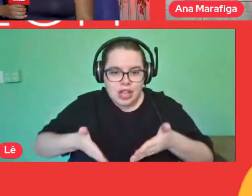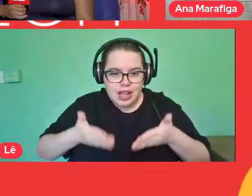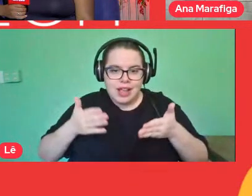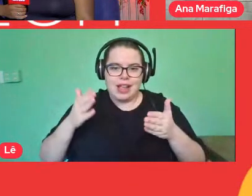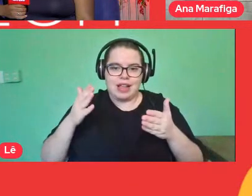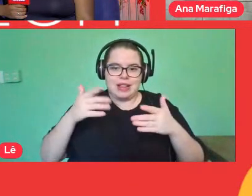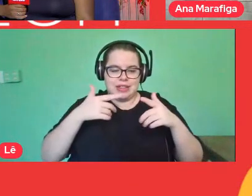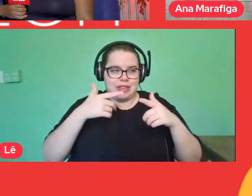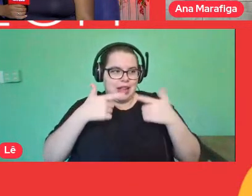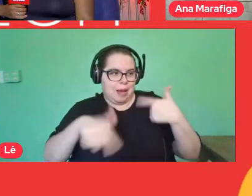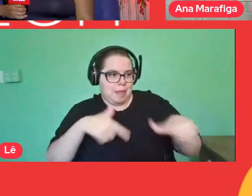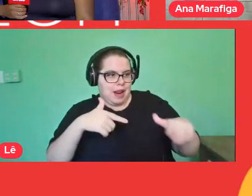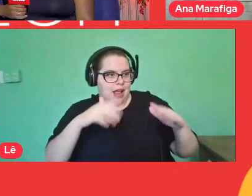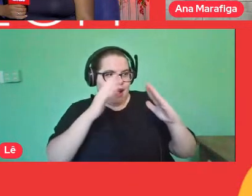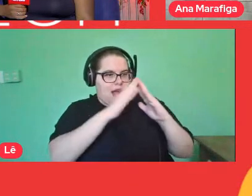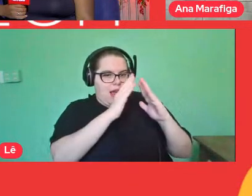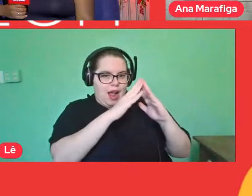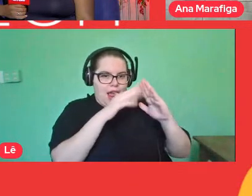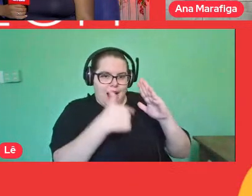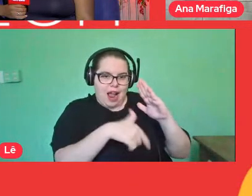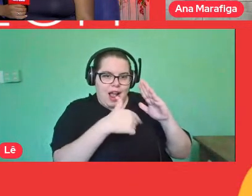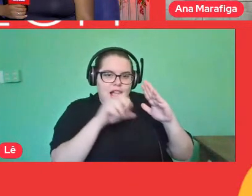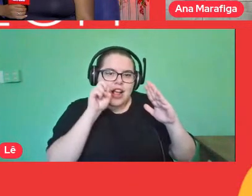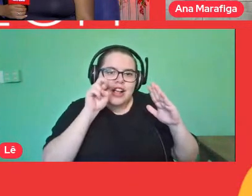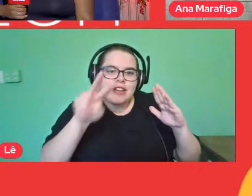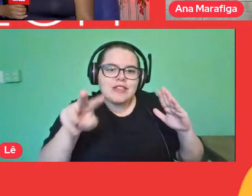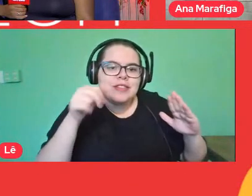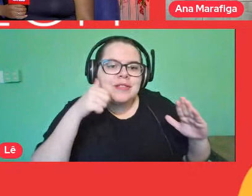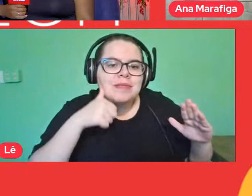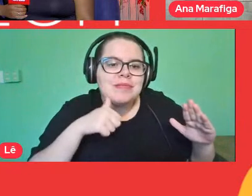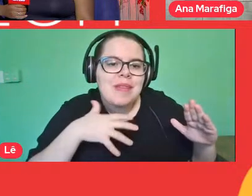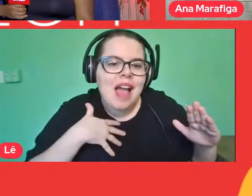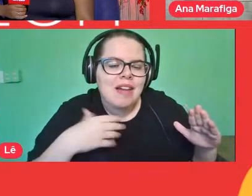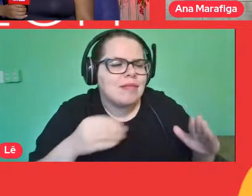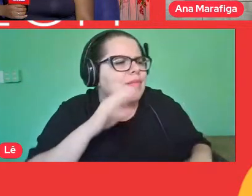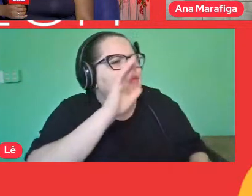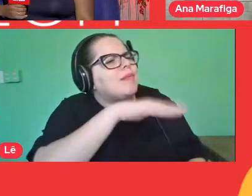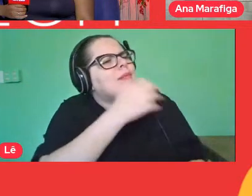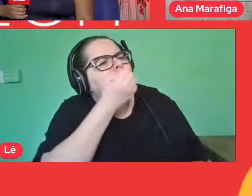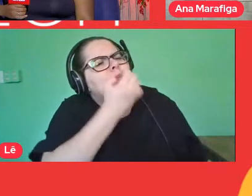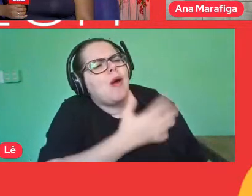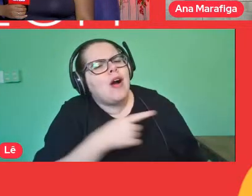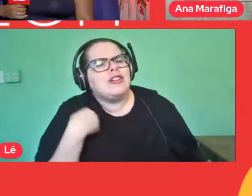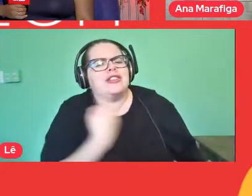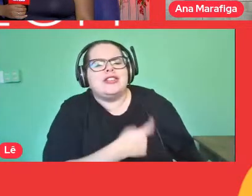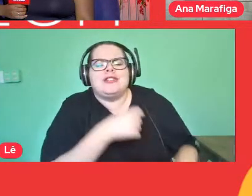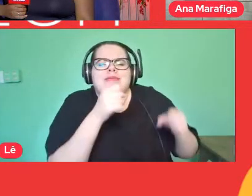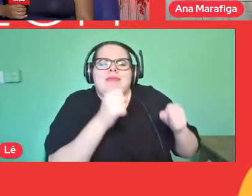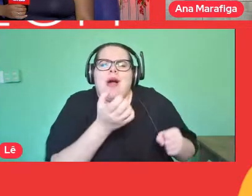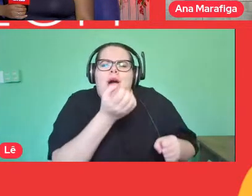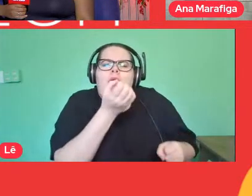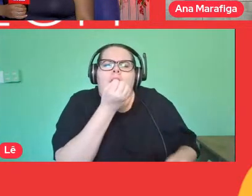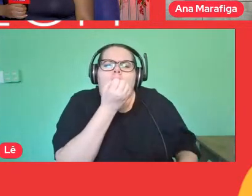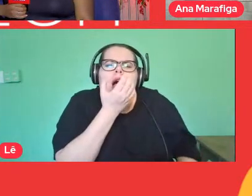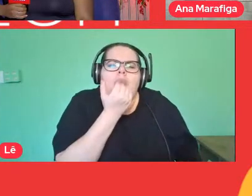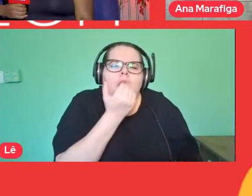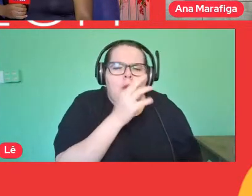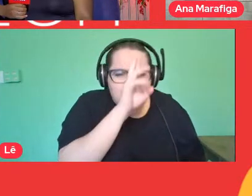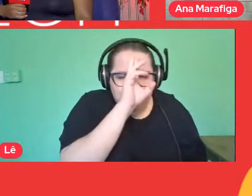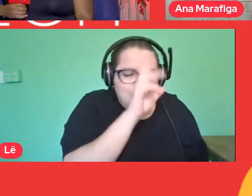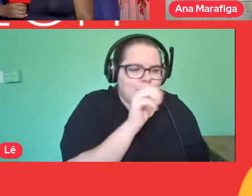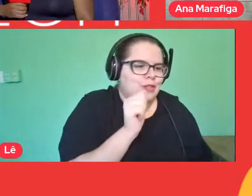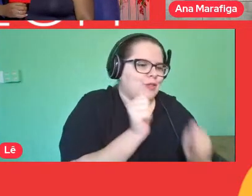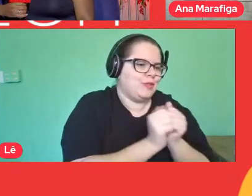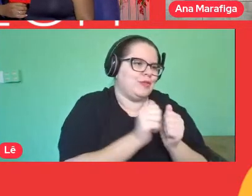quando a pandemia trouxe, eu vi minhas filhas dizerem, mãe, que bom, agora a gente pode almoçar com você. Eu não lembro quando